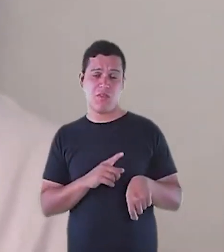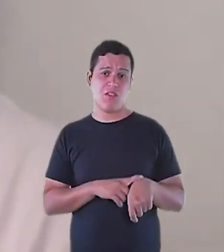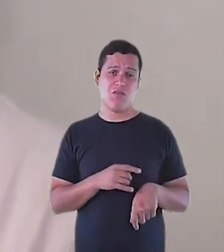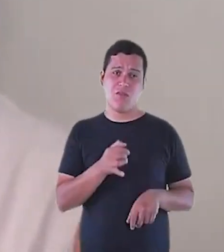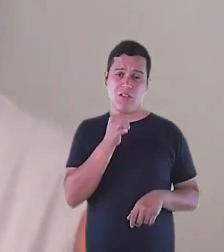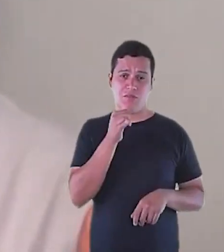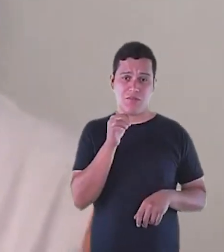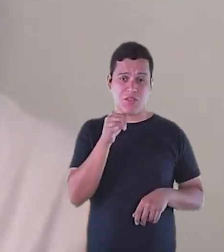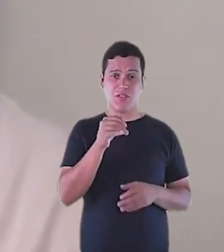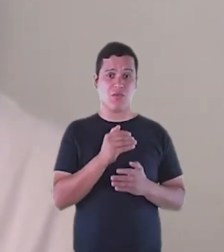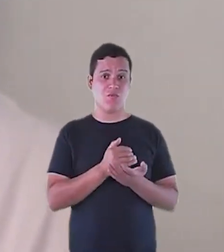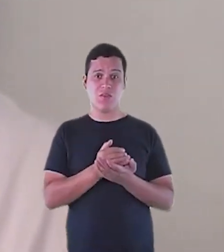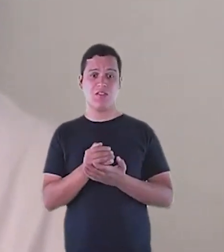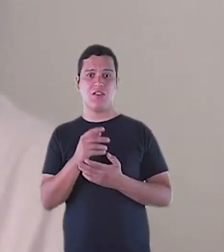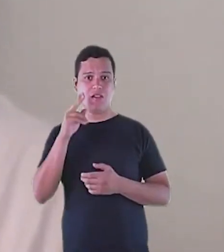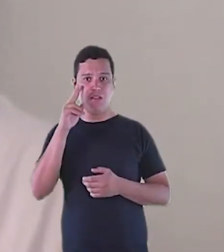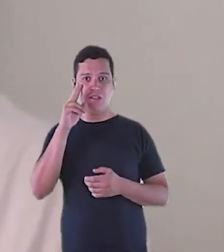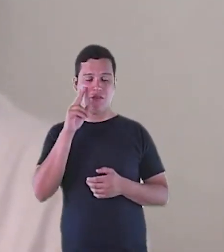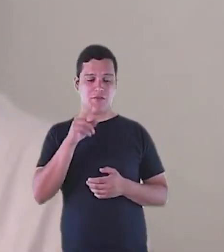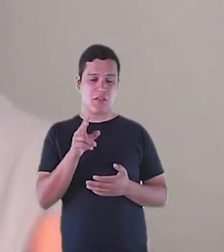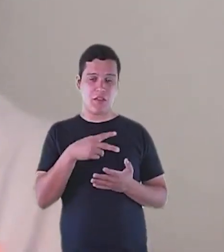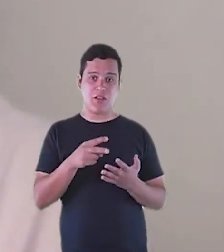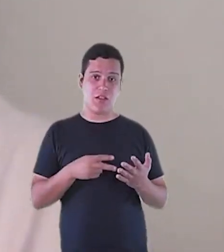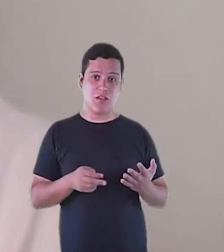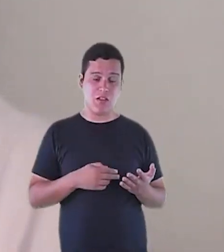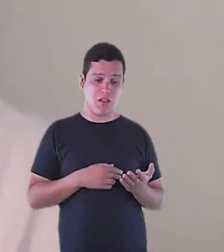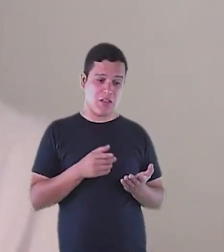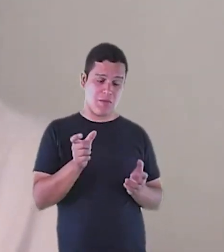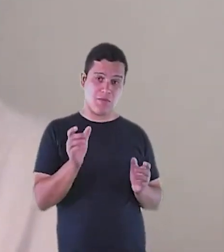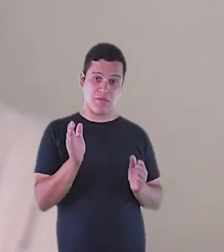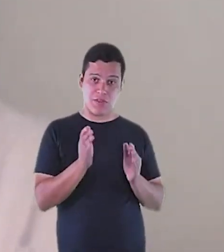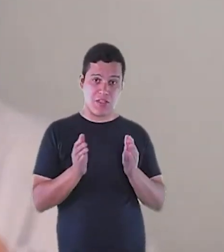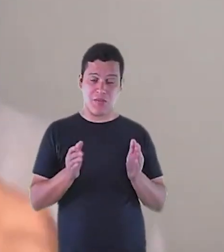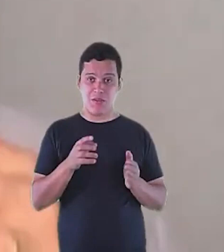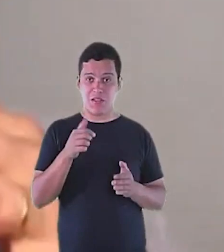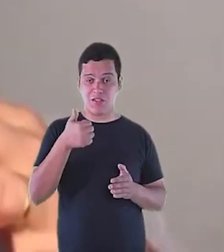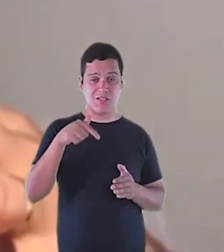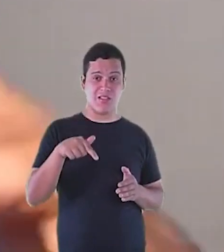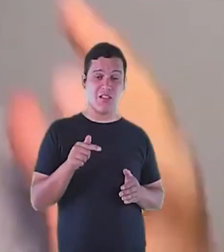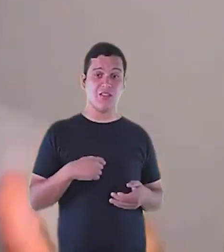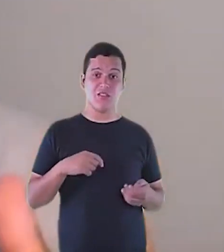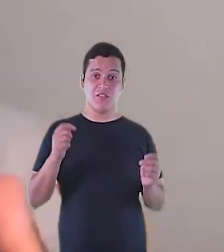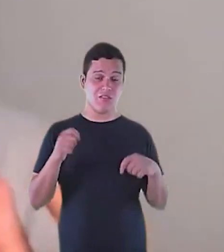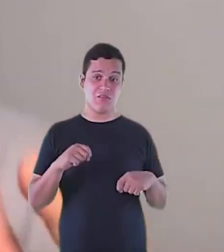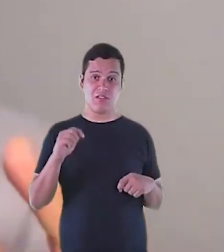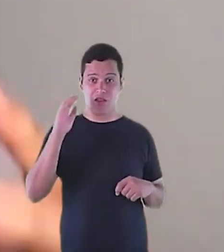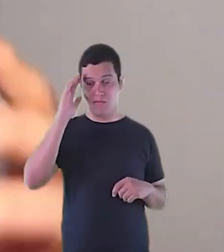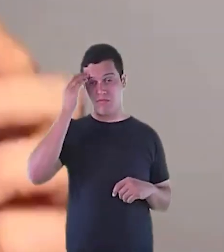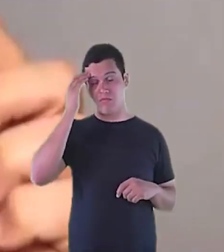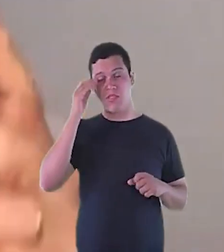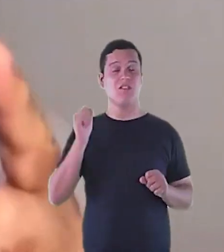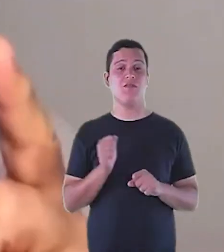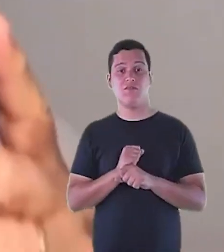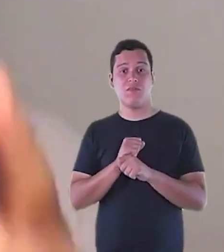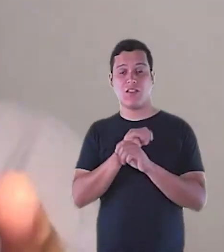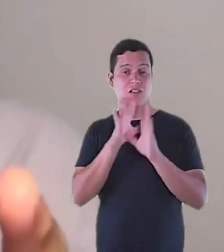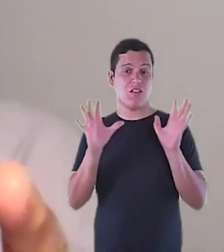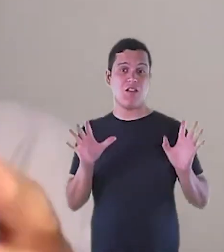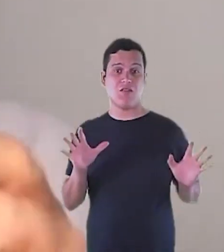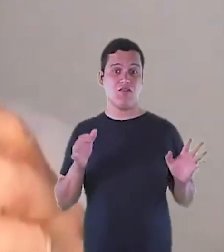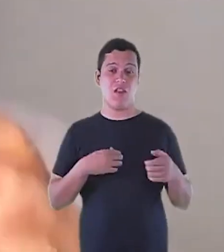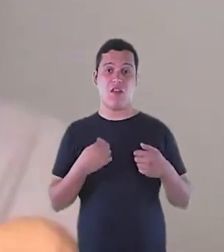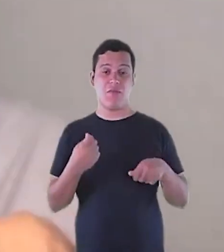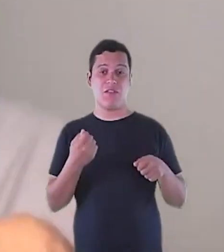capítulo 17, por exemplo, Áfricas Brasileiras, que é muito sobre Ouro Preto, ele vai ter uma perfeita compreensão